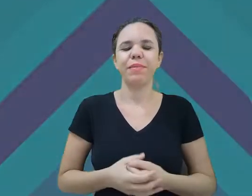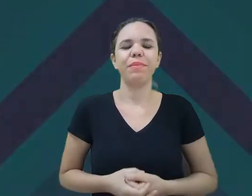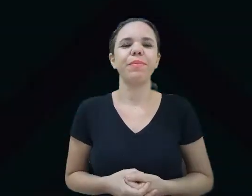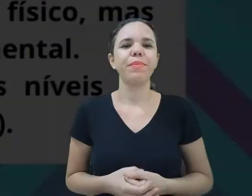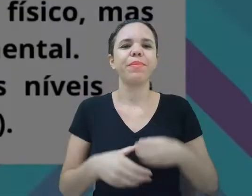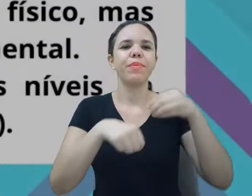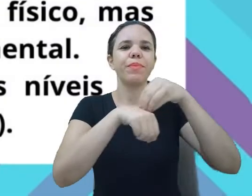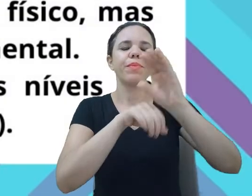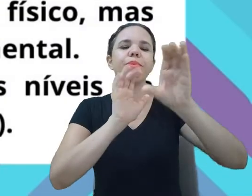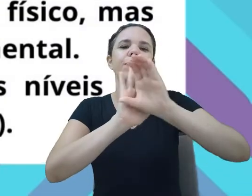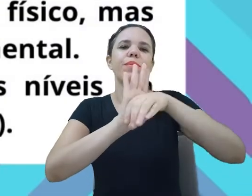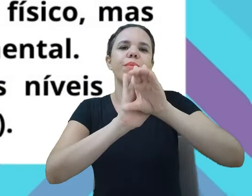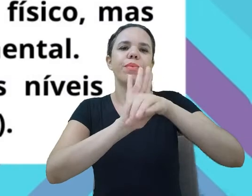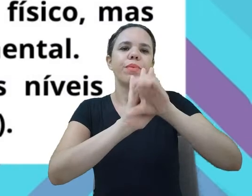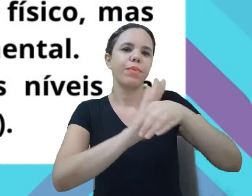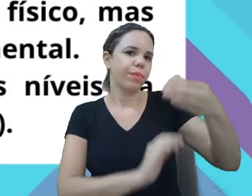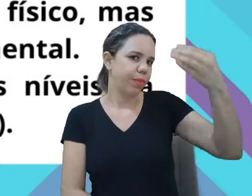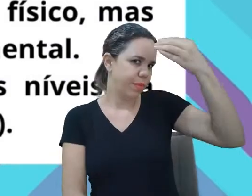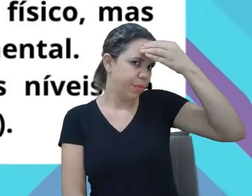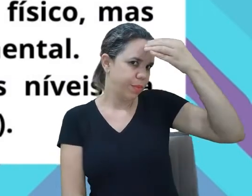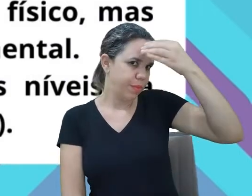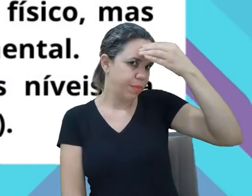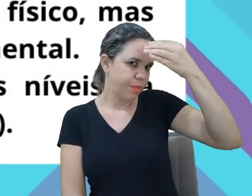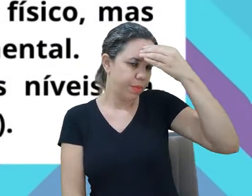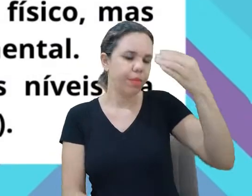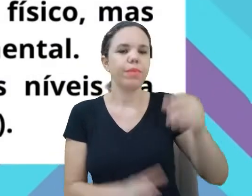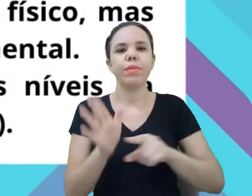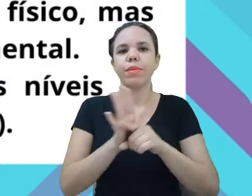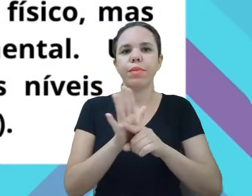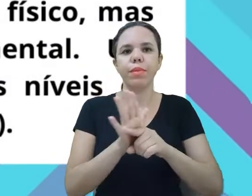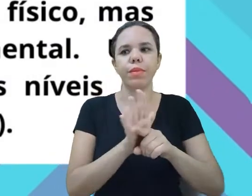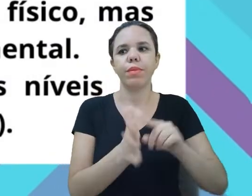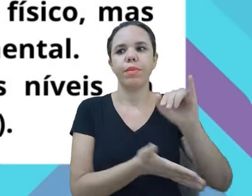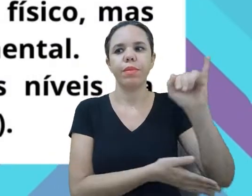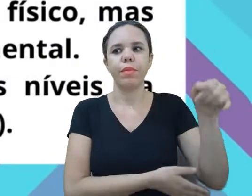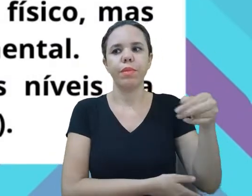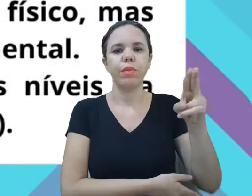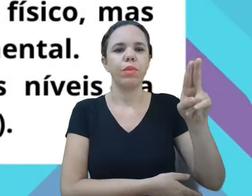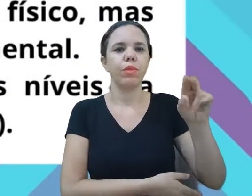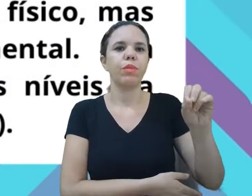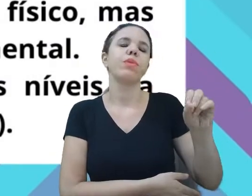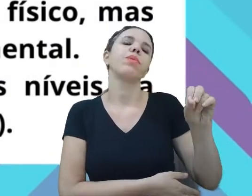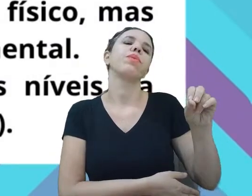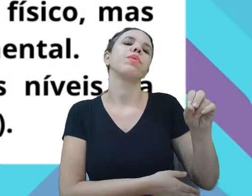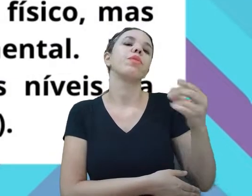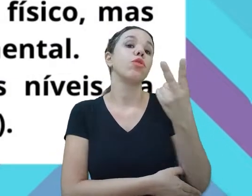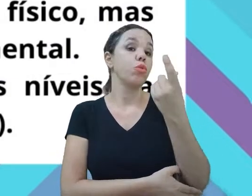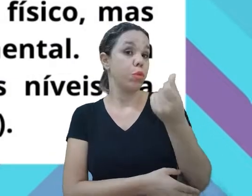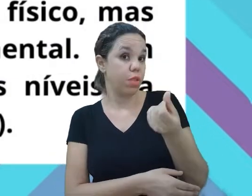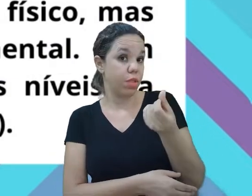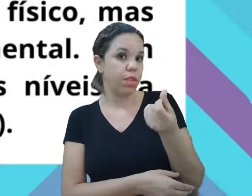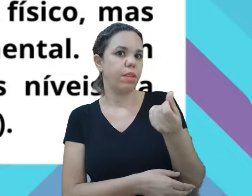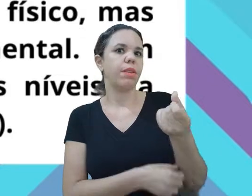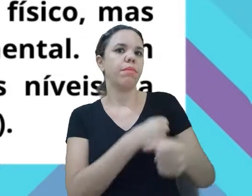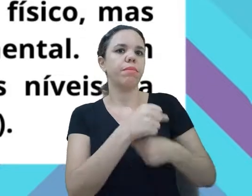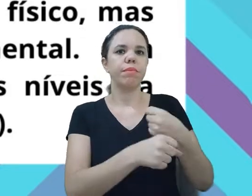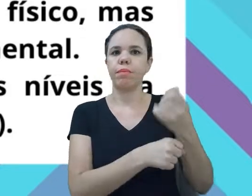Divertidamente, trazendo o conceito de caráter, segundo o Júnior,